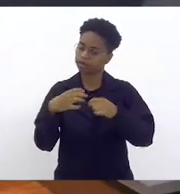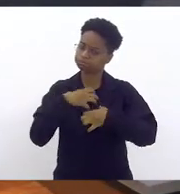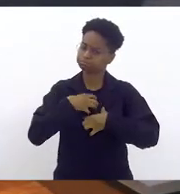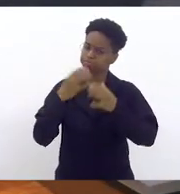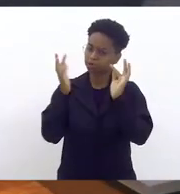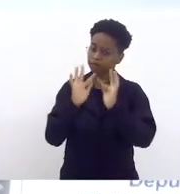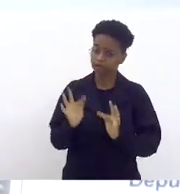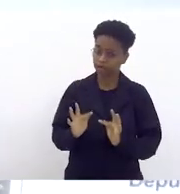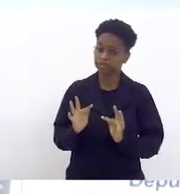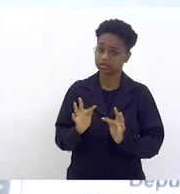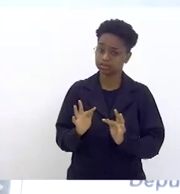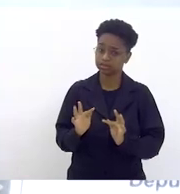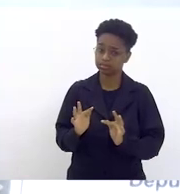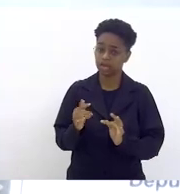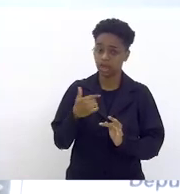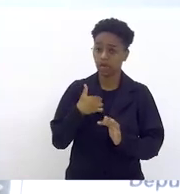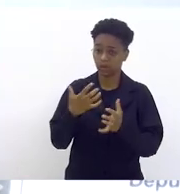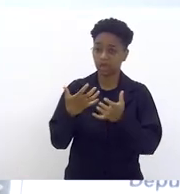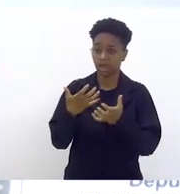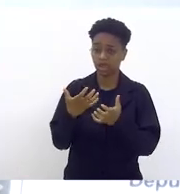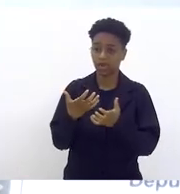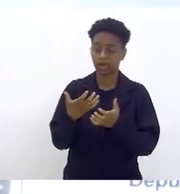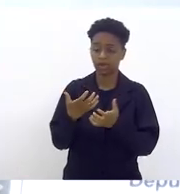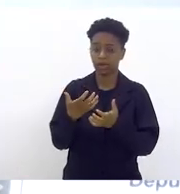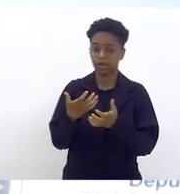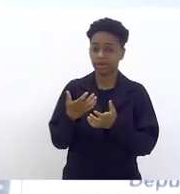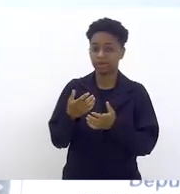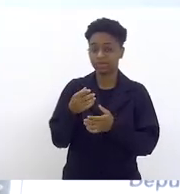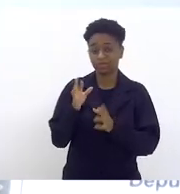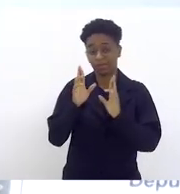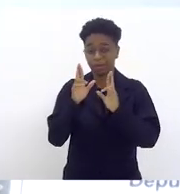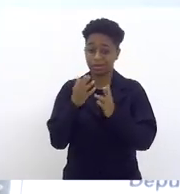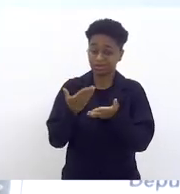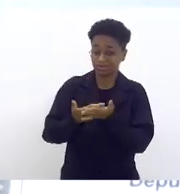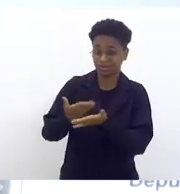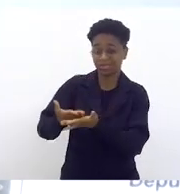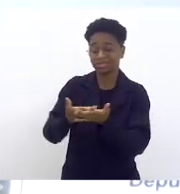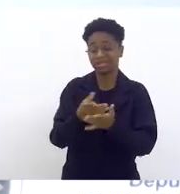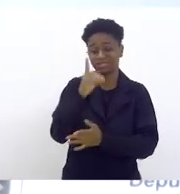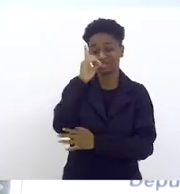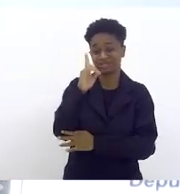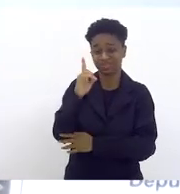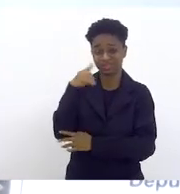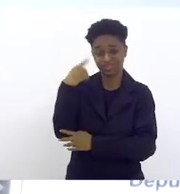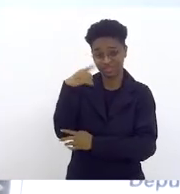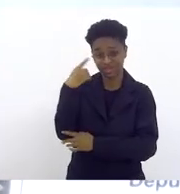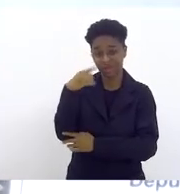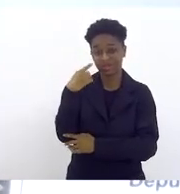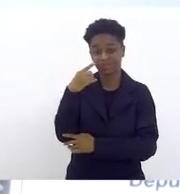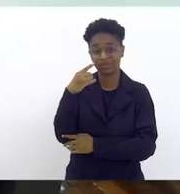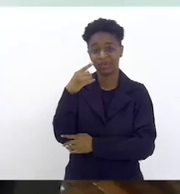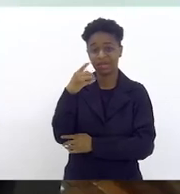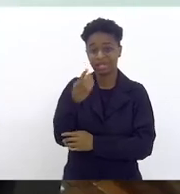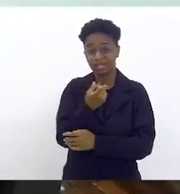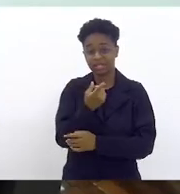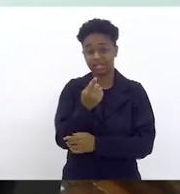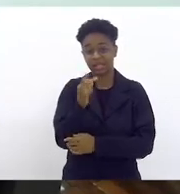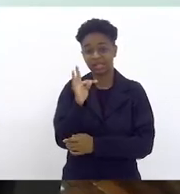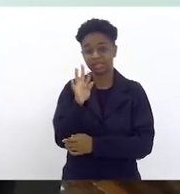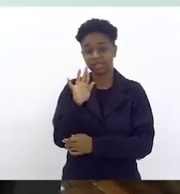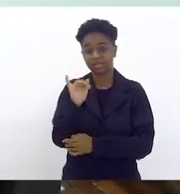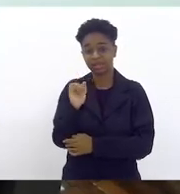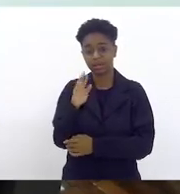e quero se especializar em direito tributário prefiro que esse especialista em Direito